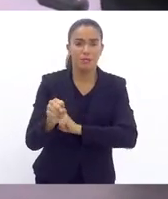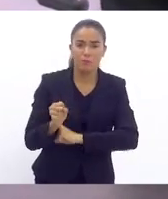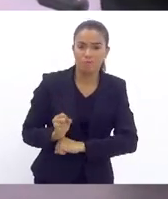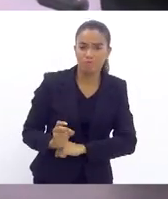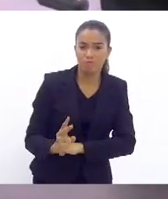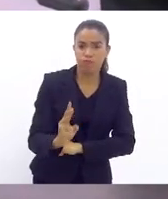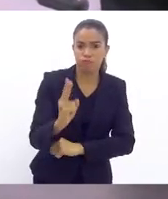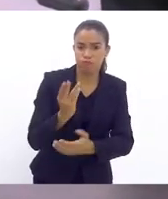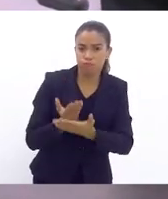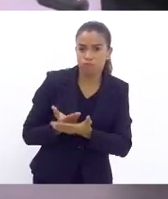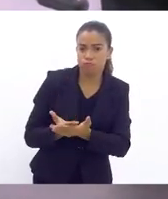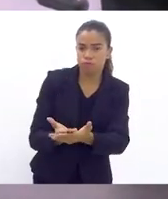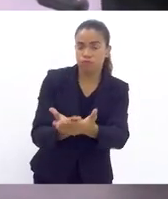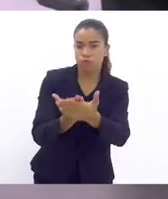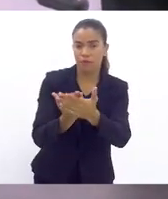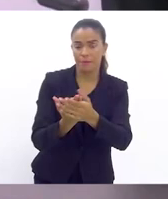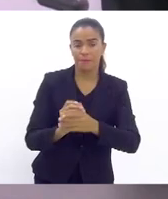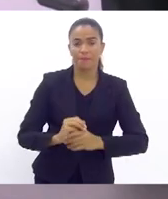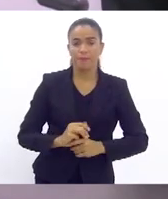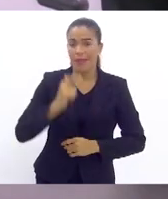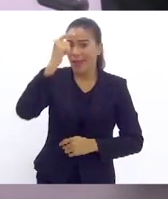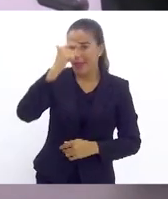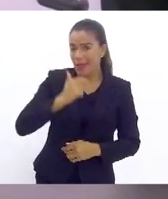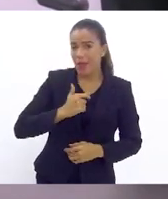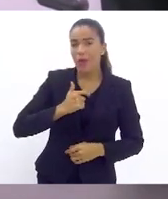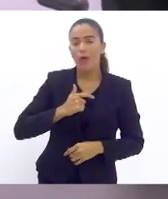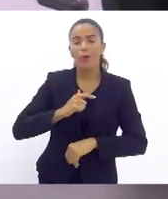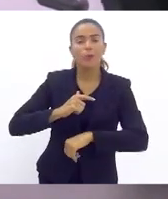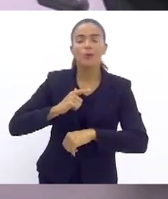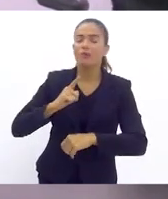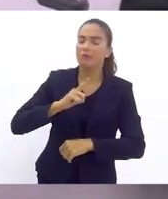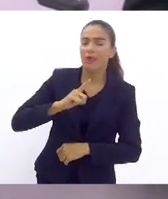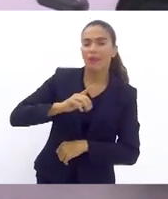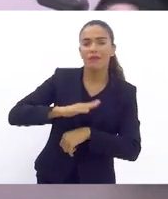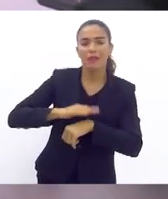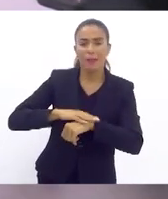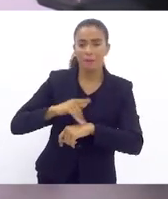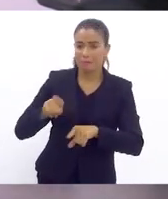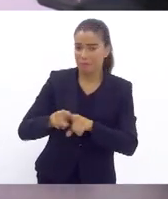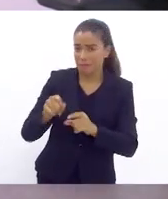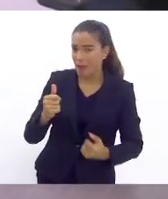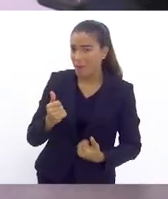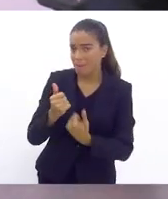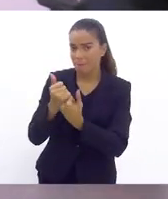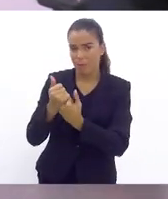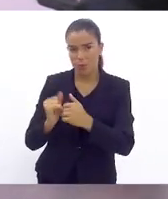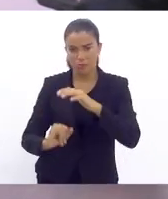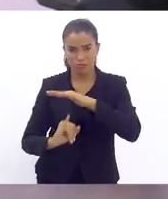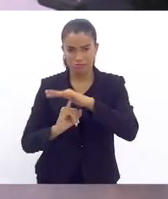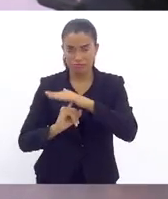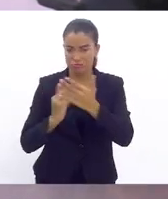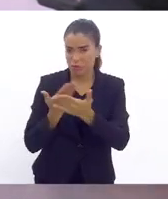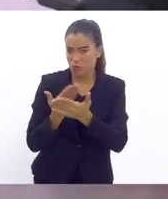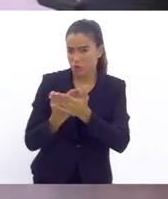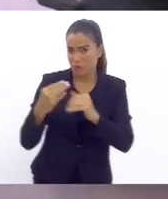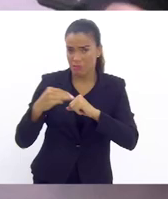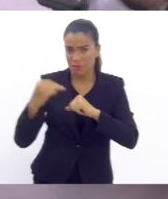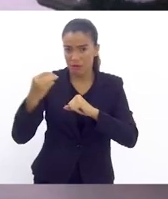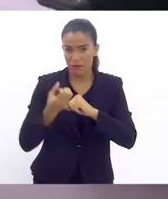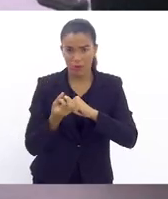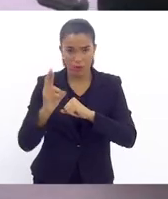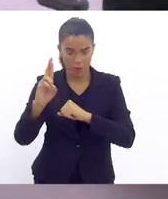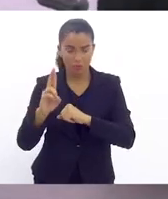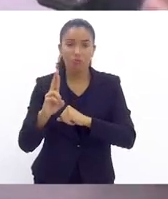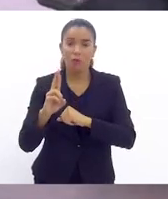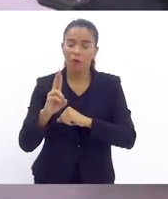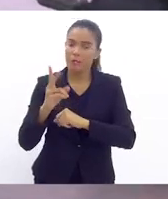no meu caso o quanto eu ter tido tempo e apoio da instituição para fazer mestrado e doutorado o